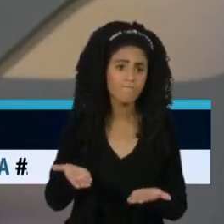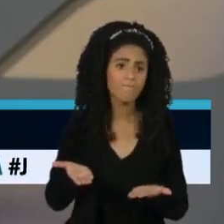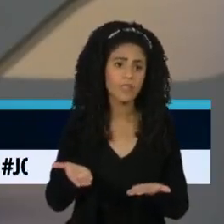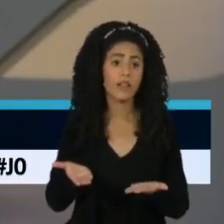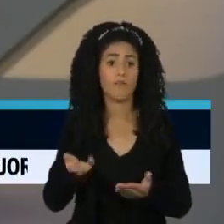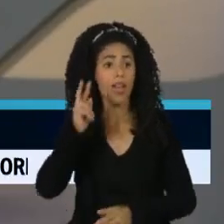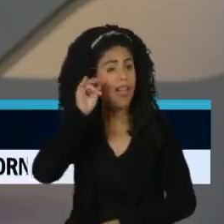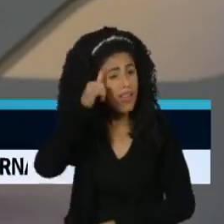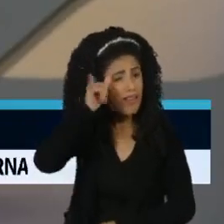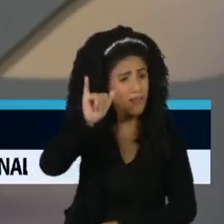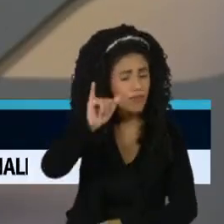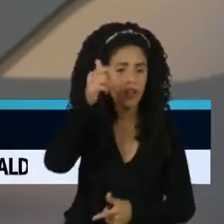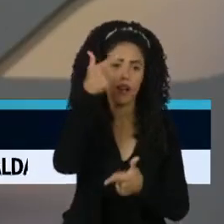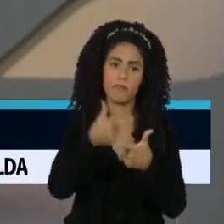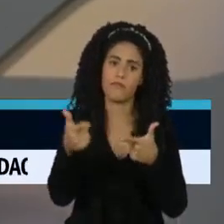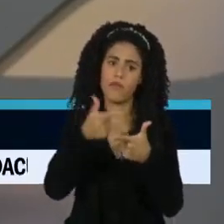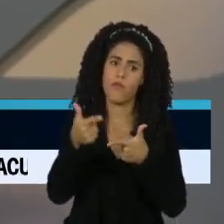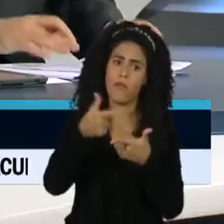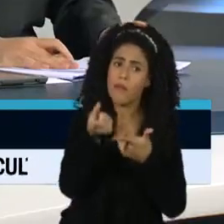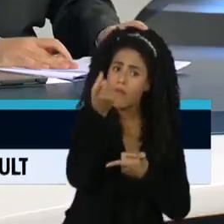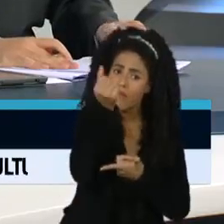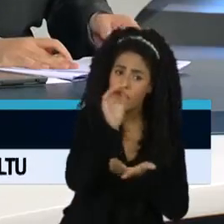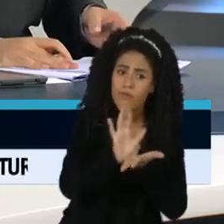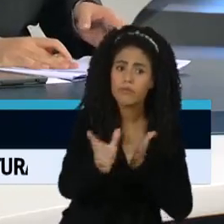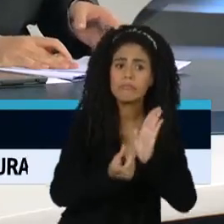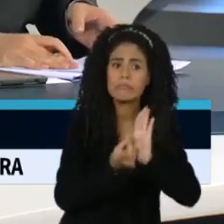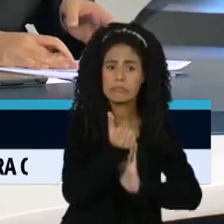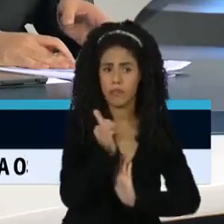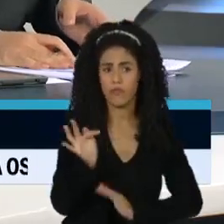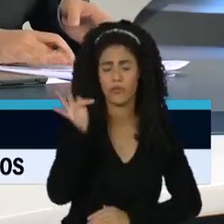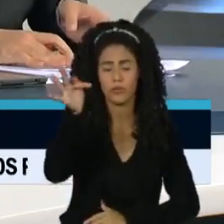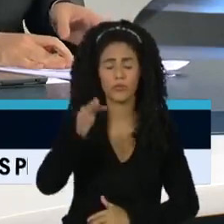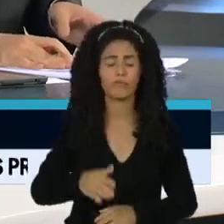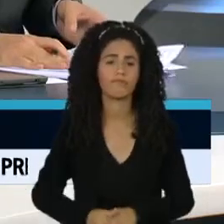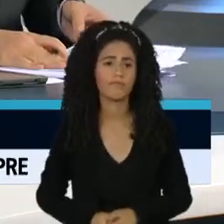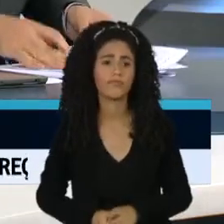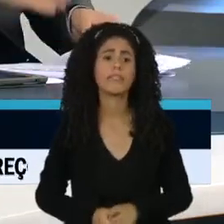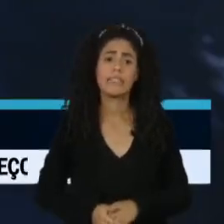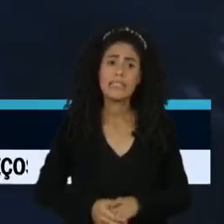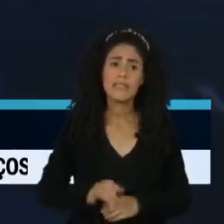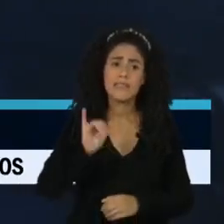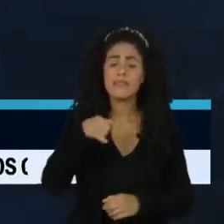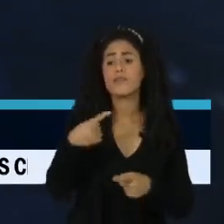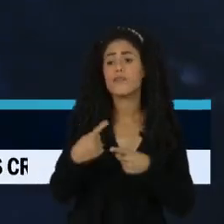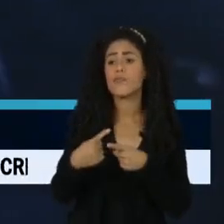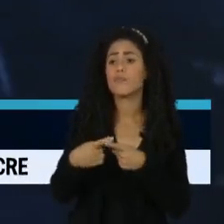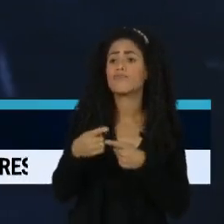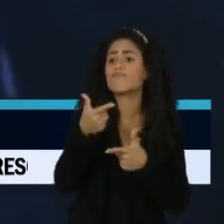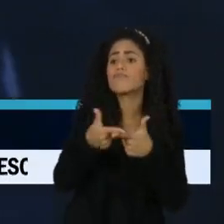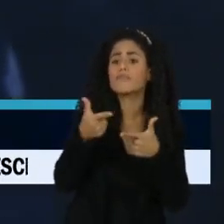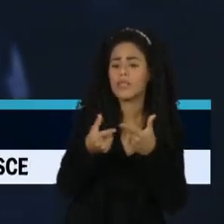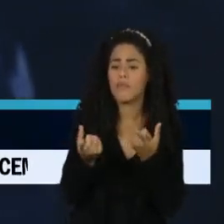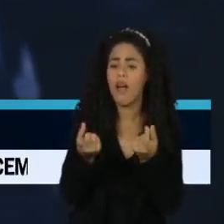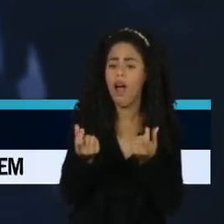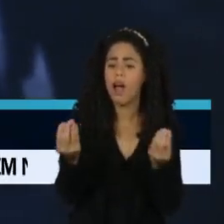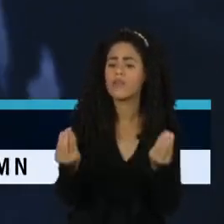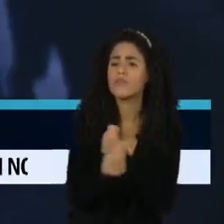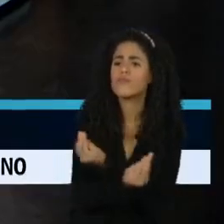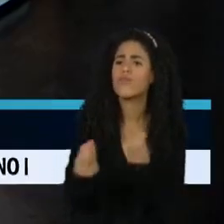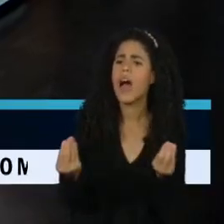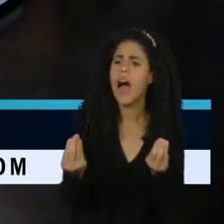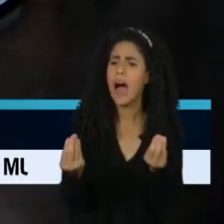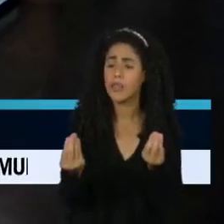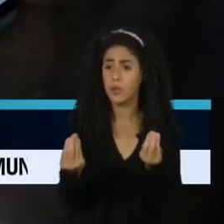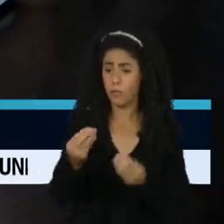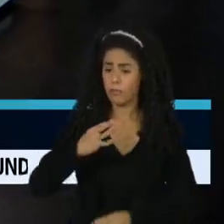foram colocadas aqui. Essas questões que você colocou afetam o câmbio, né? E o câmbio pressiona os preços. Patrícia, é